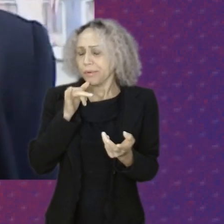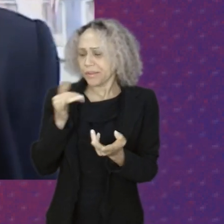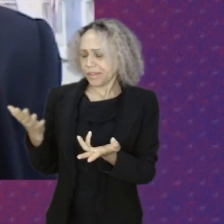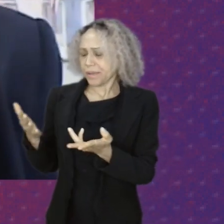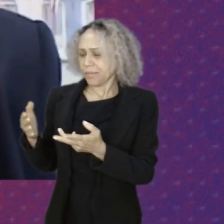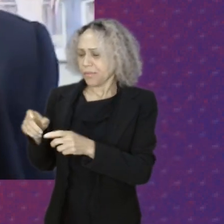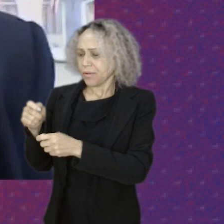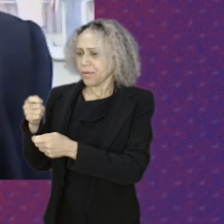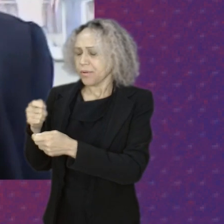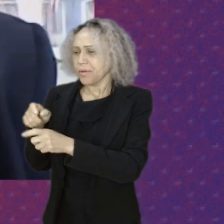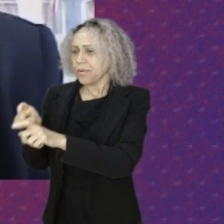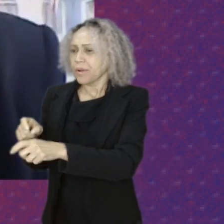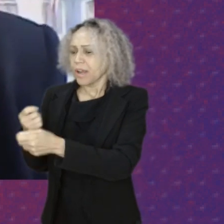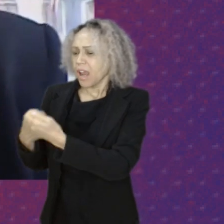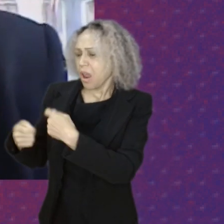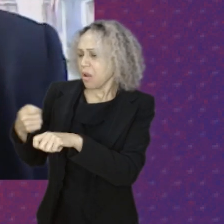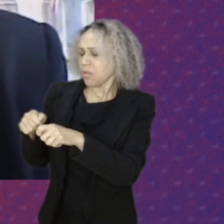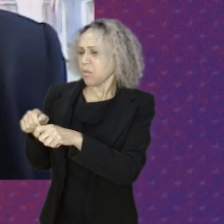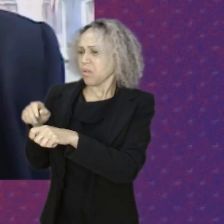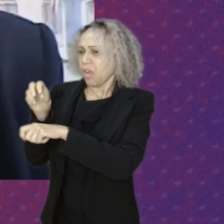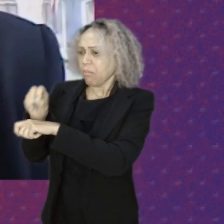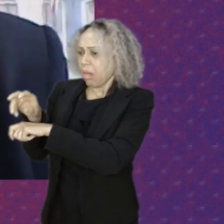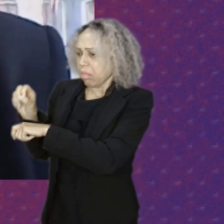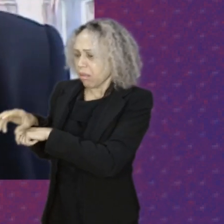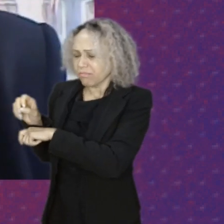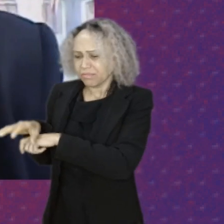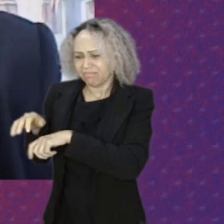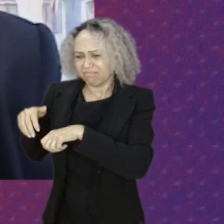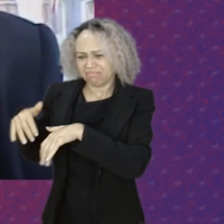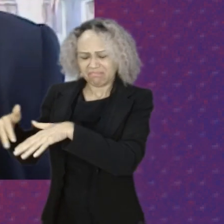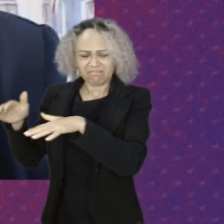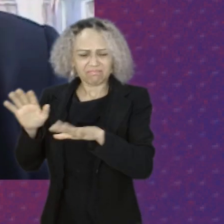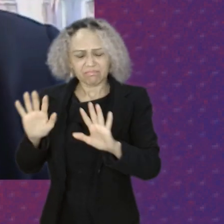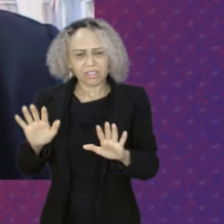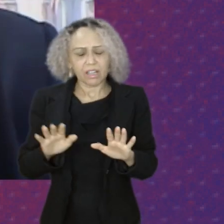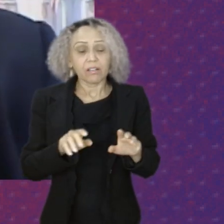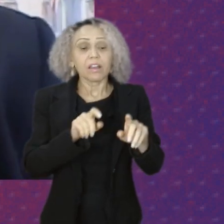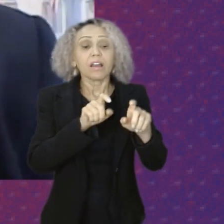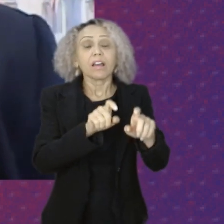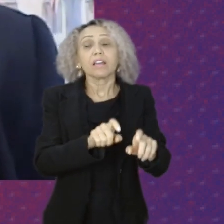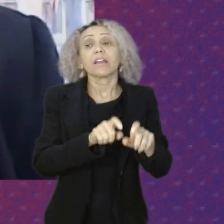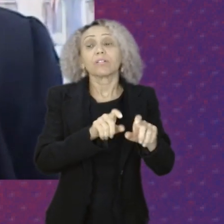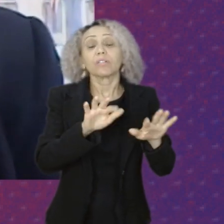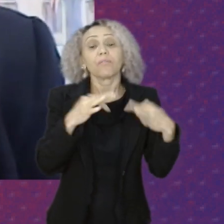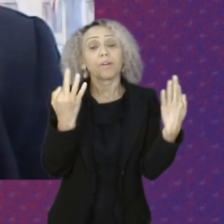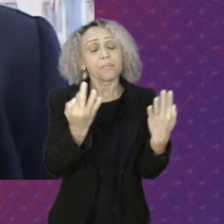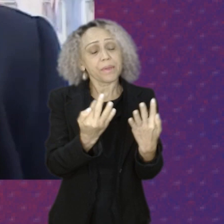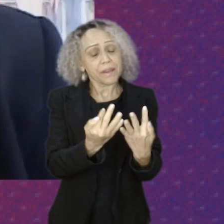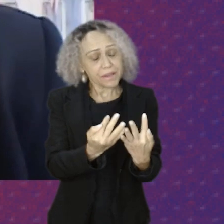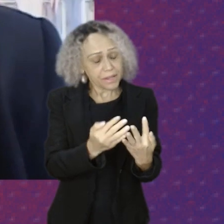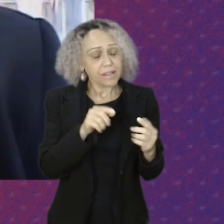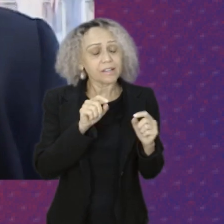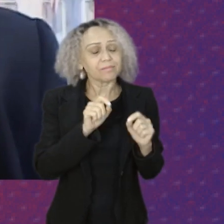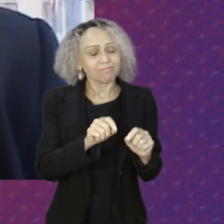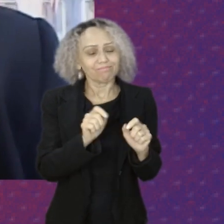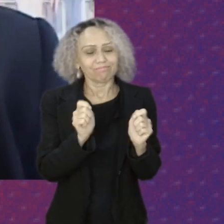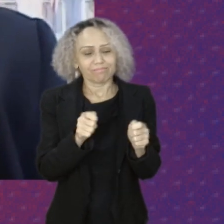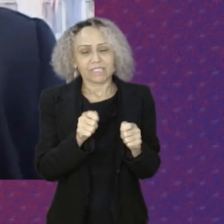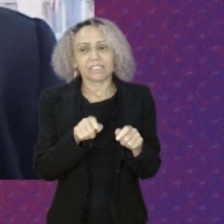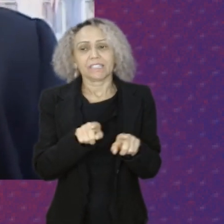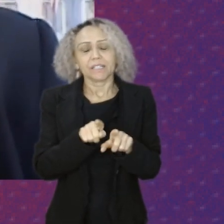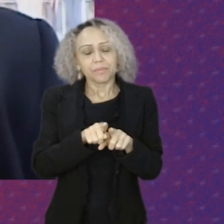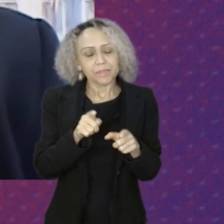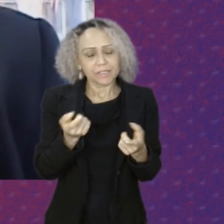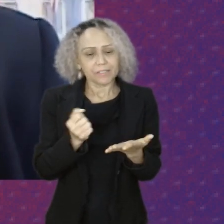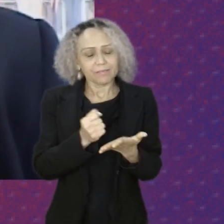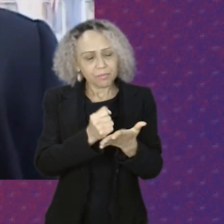base agroecológica, que a maioria da cultura familiar que defende o processo da reforma agrária, a gente defende a alimentação sem o agrotóxico,